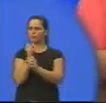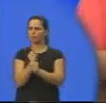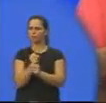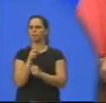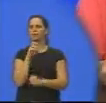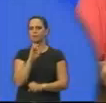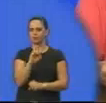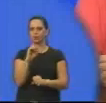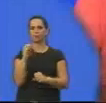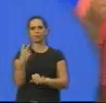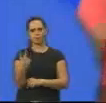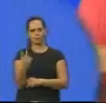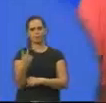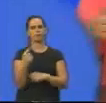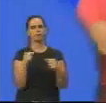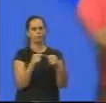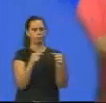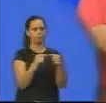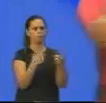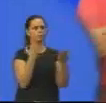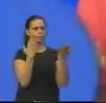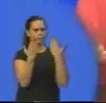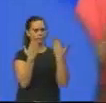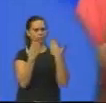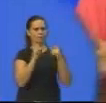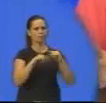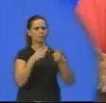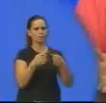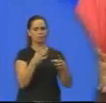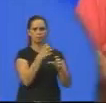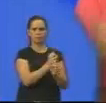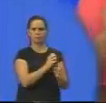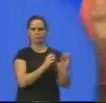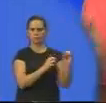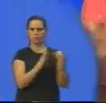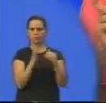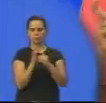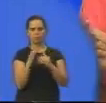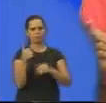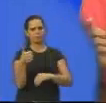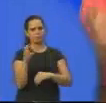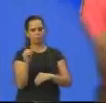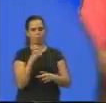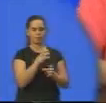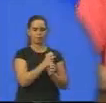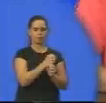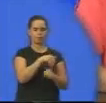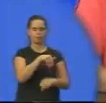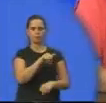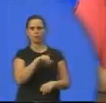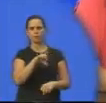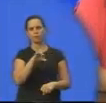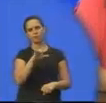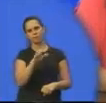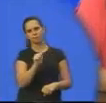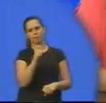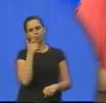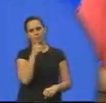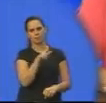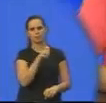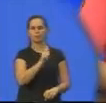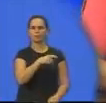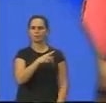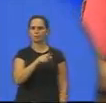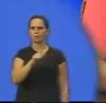uma nota de 0 a 2, perfazendo depois uma nota de 0 a 10. É tirada a média e aí chega-se ao